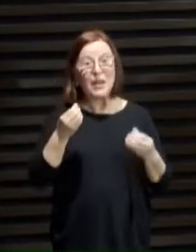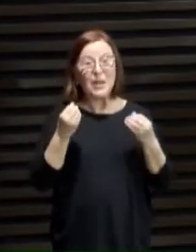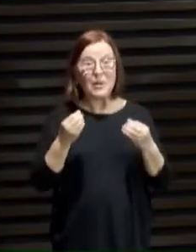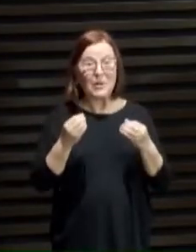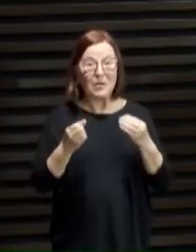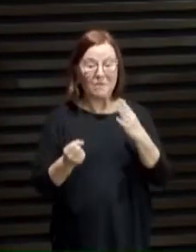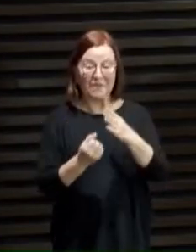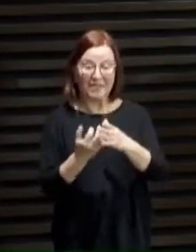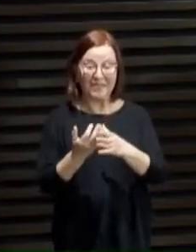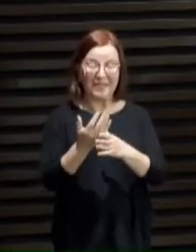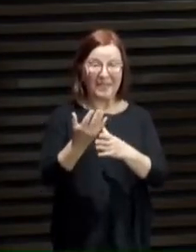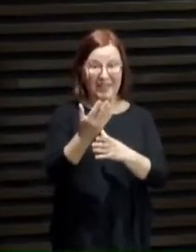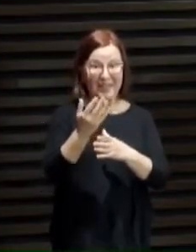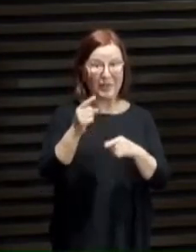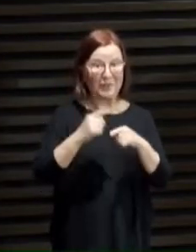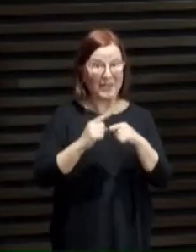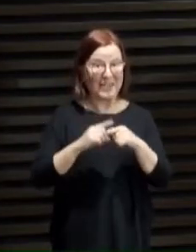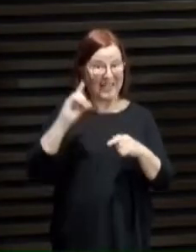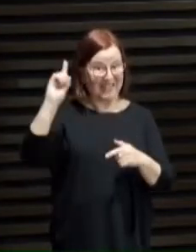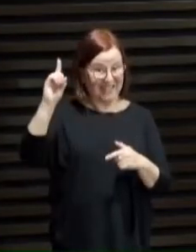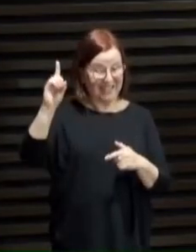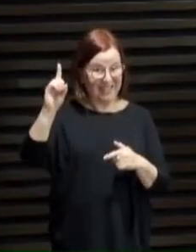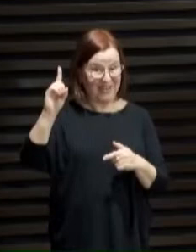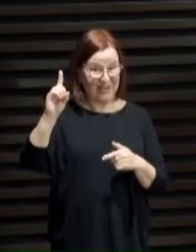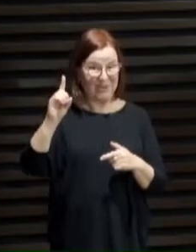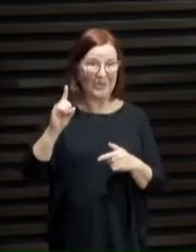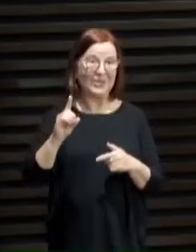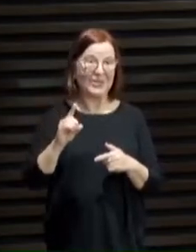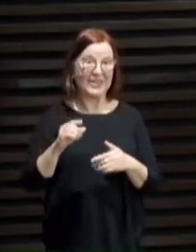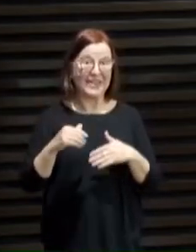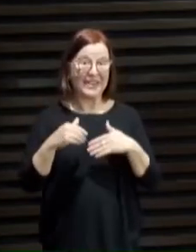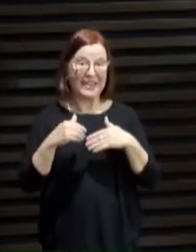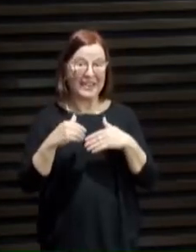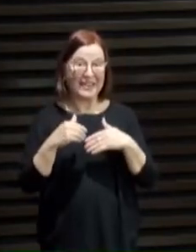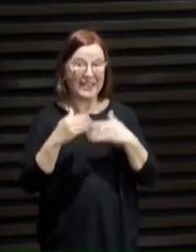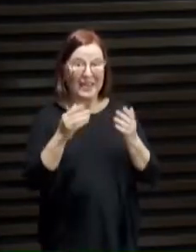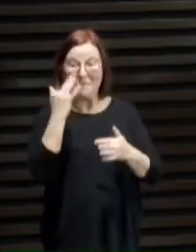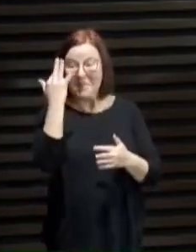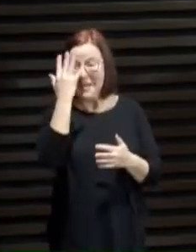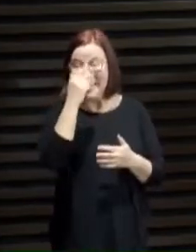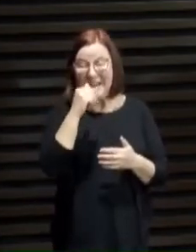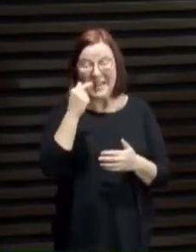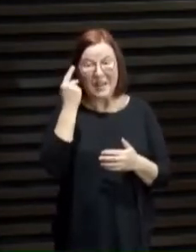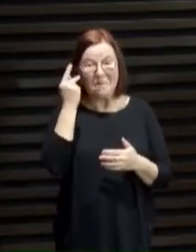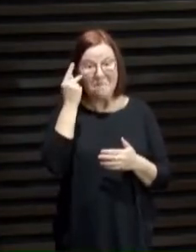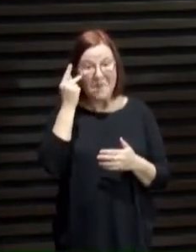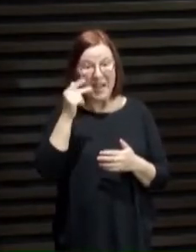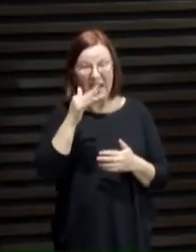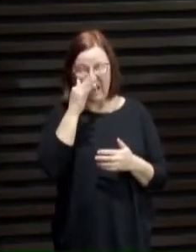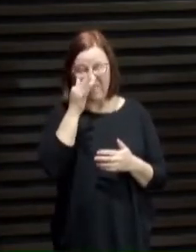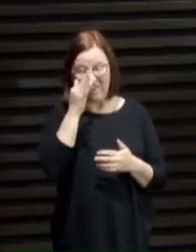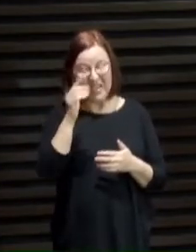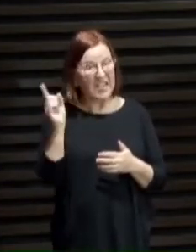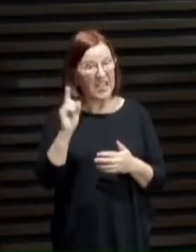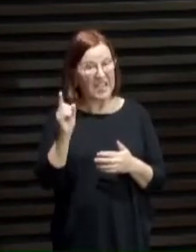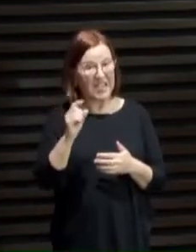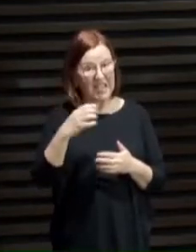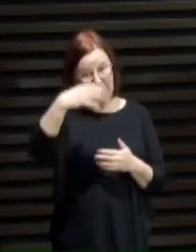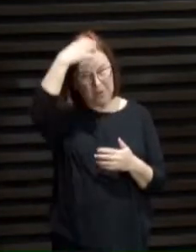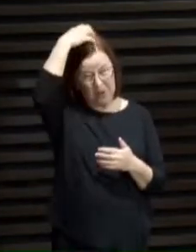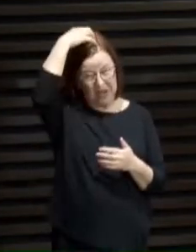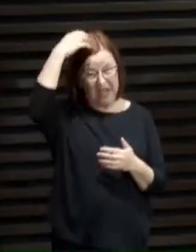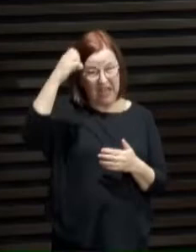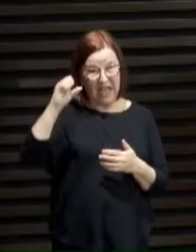veste os lírios do campo de uma tal maneira que nem Salomão, com toda a sua riqueza, foi capaz de vestir a si mesmo e os